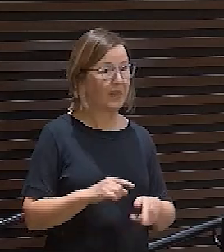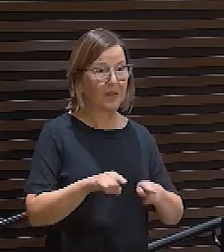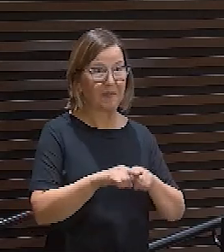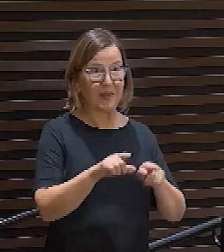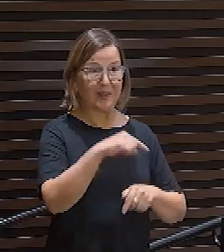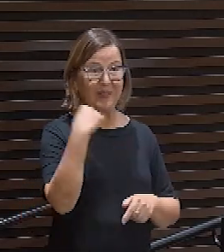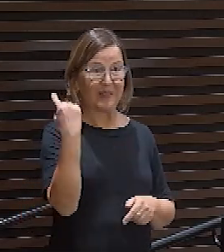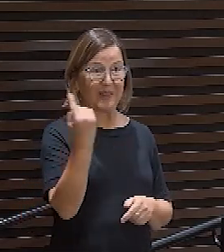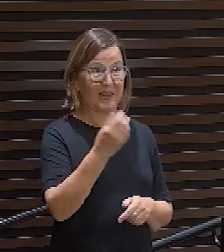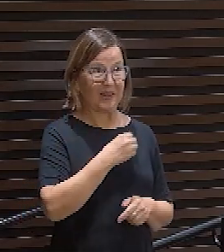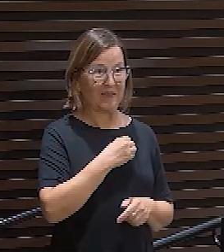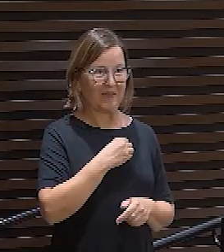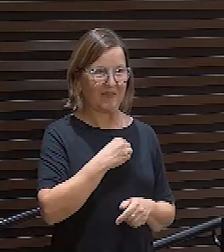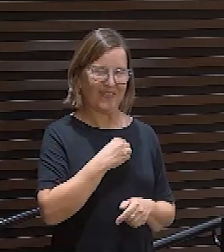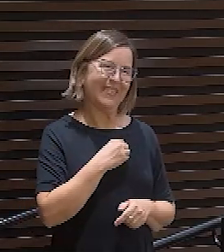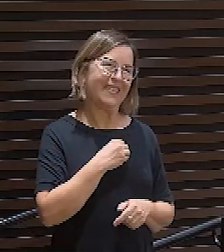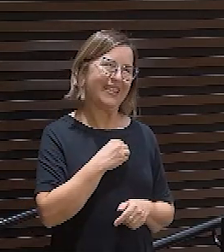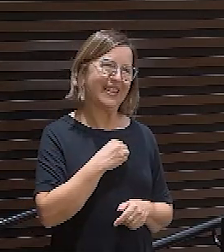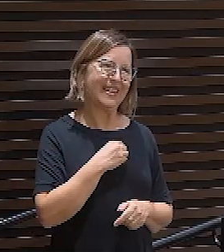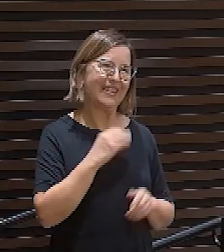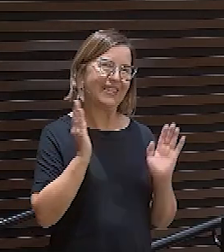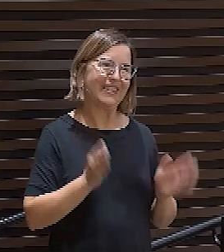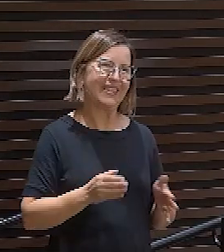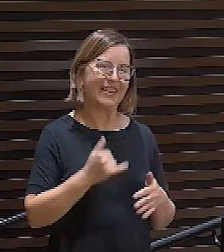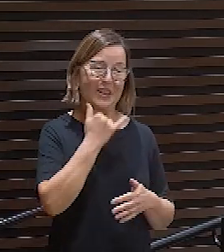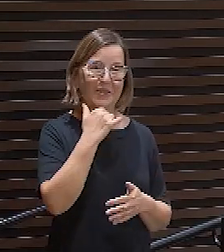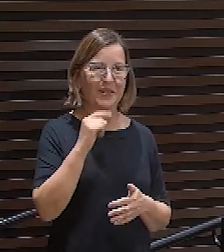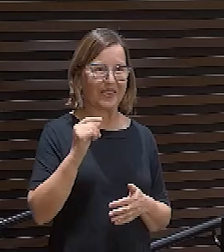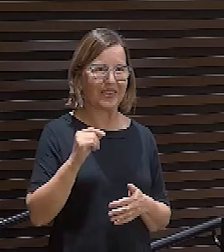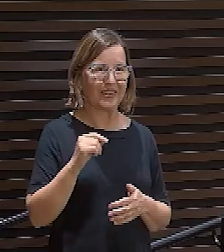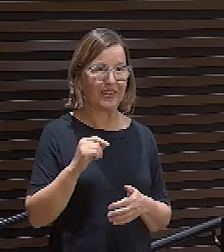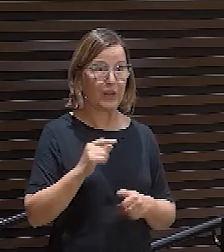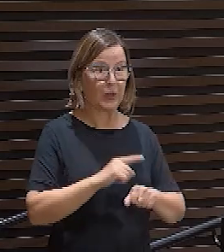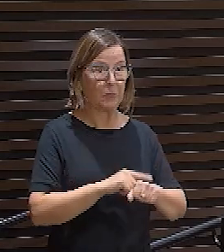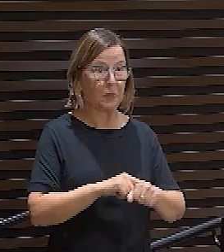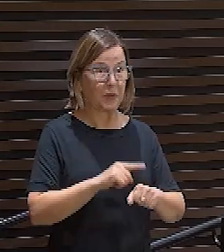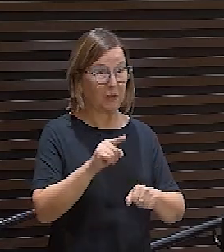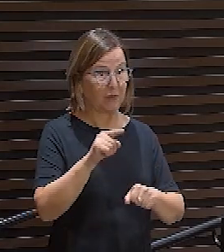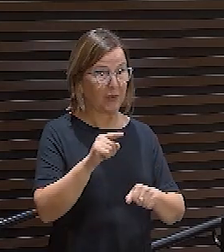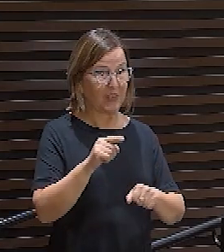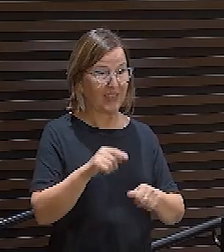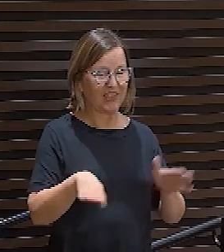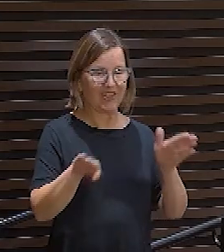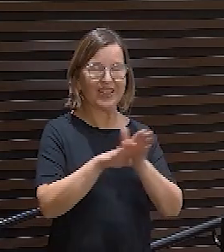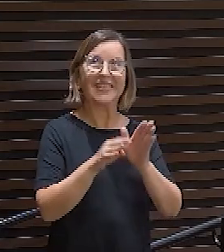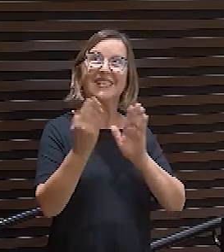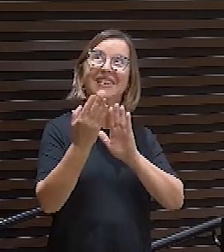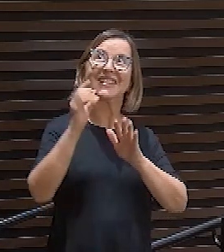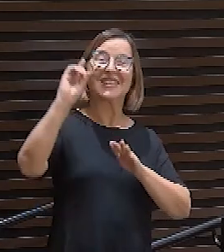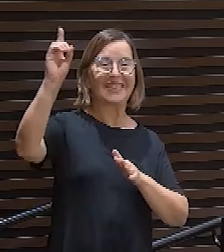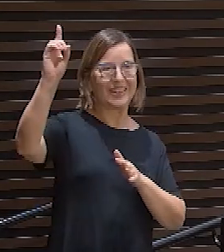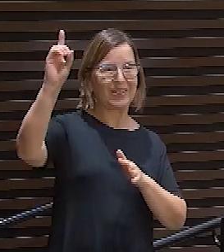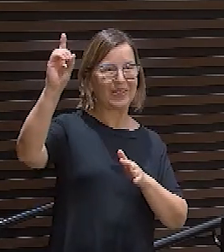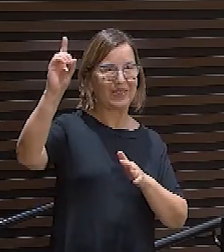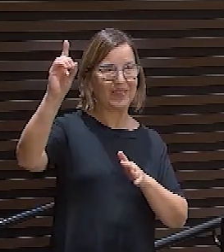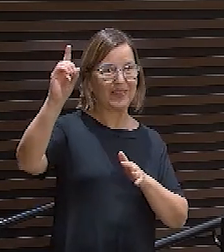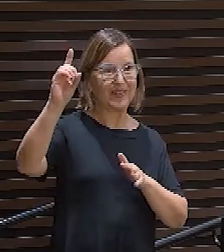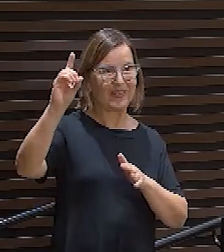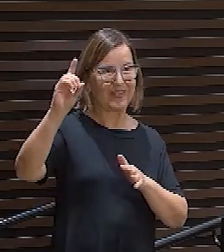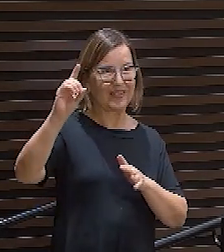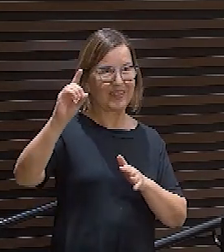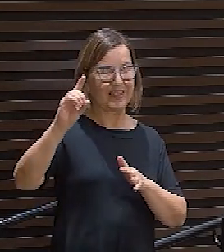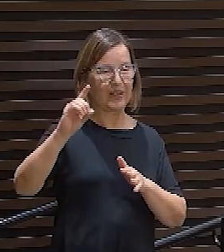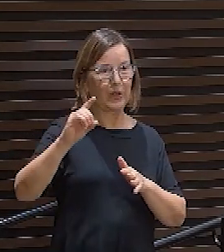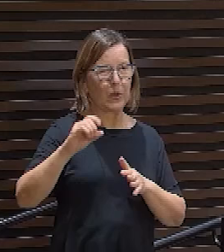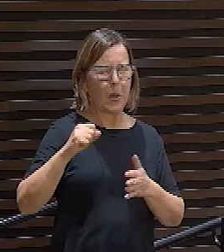Senhor. E quando você chegar diante de Deus, Ele, porque é justo, porque o preço foi pago, Ele não vai